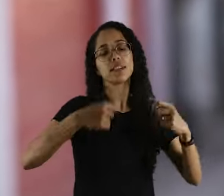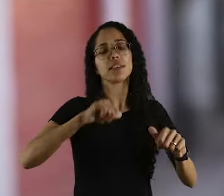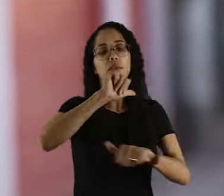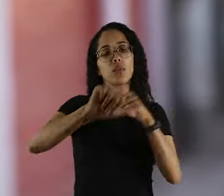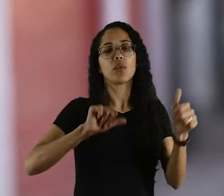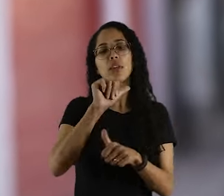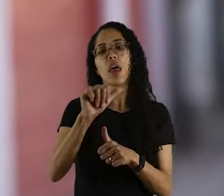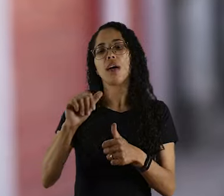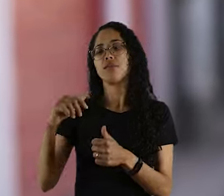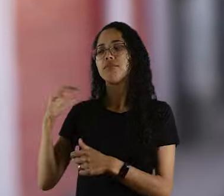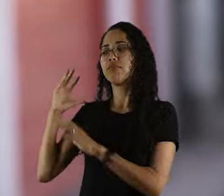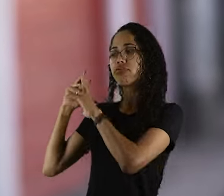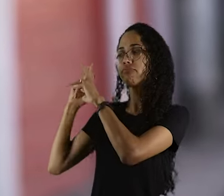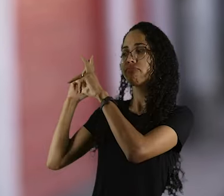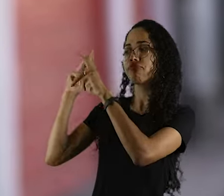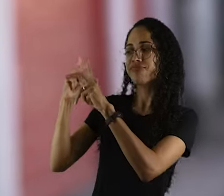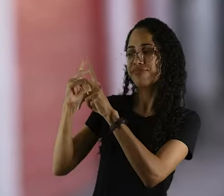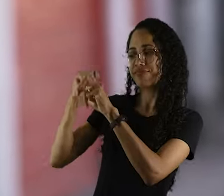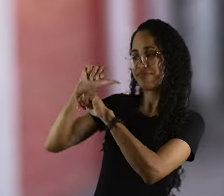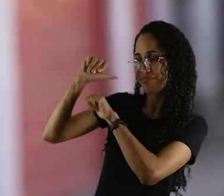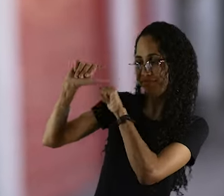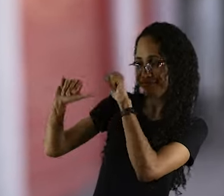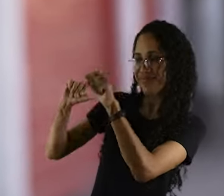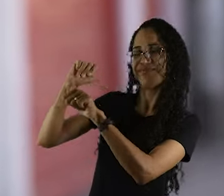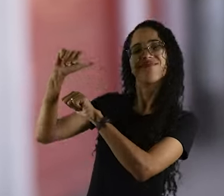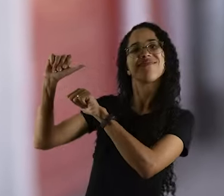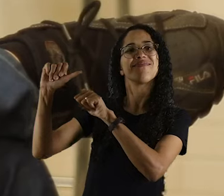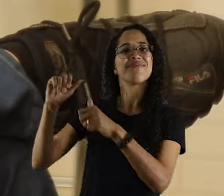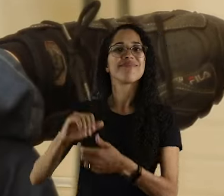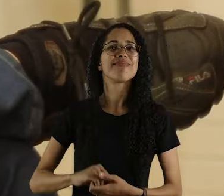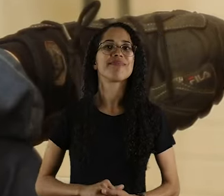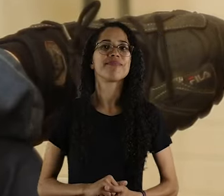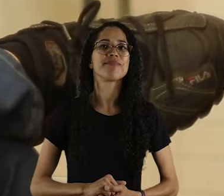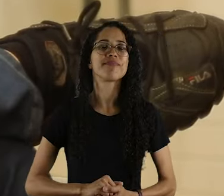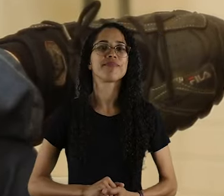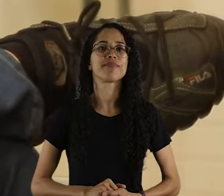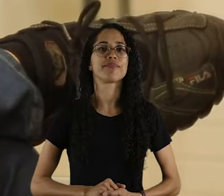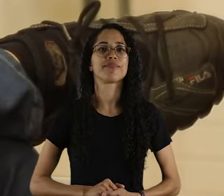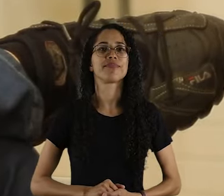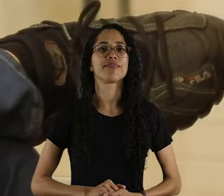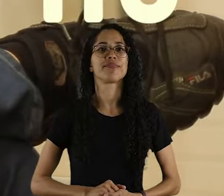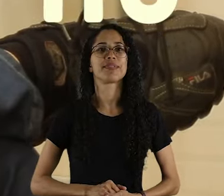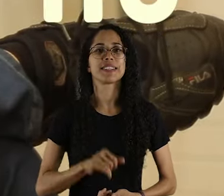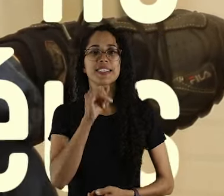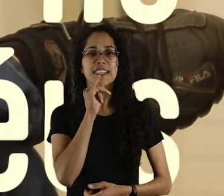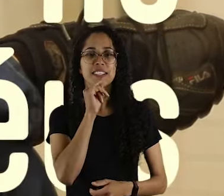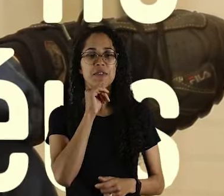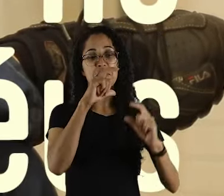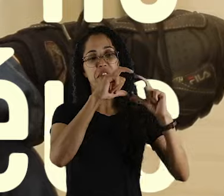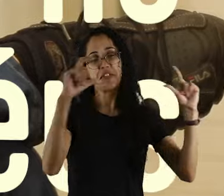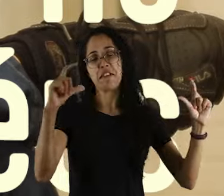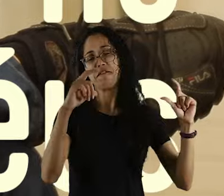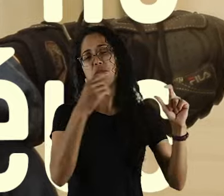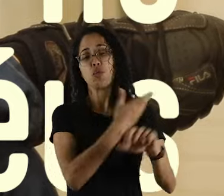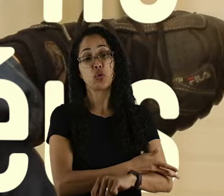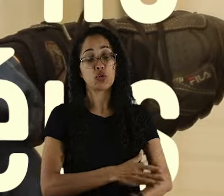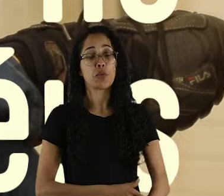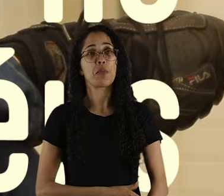essas crenças que a gente aprendeu, né, ao longo da vida. O rico não entra no reino dos